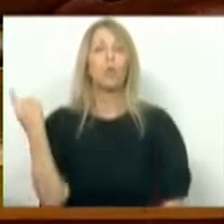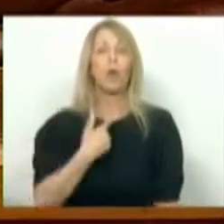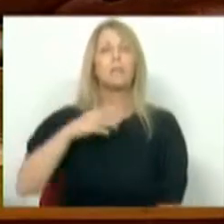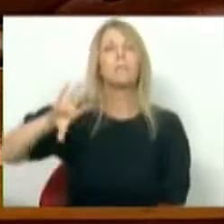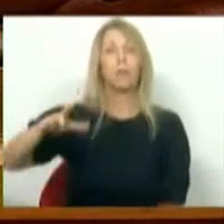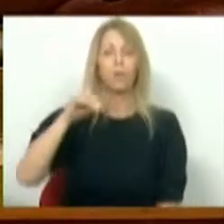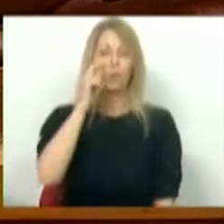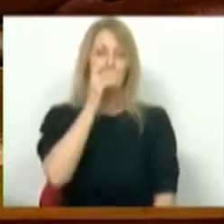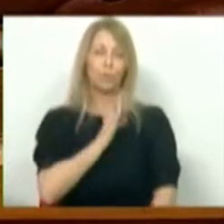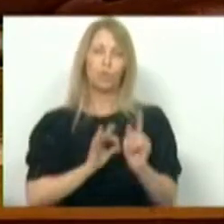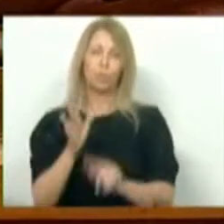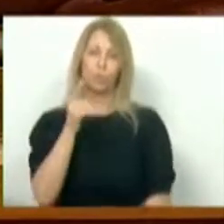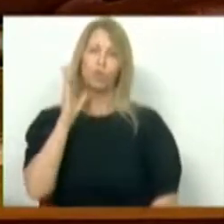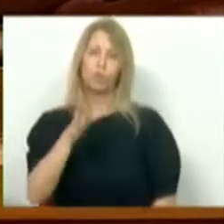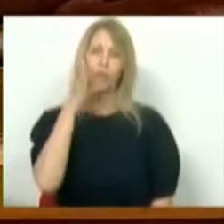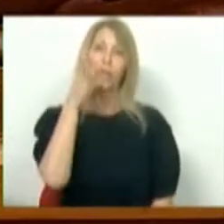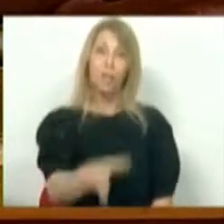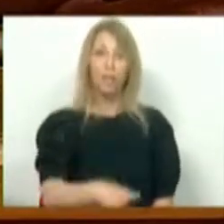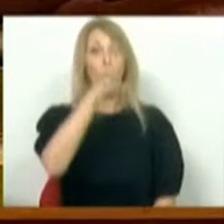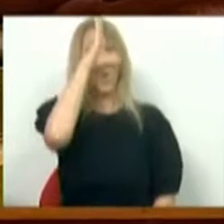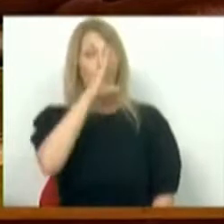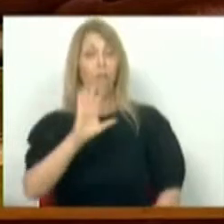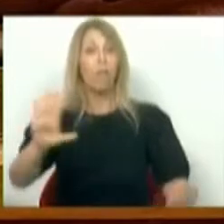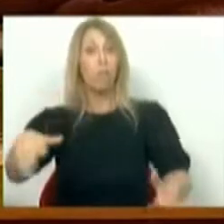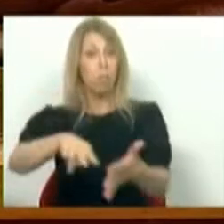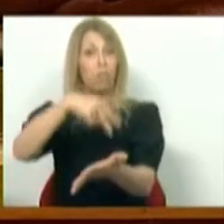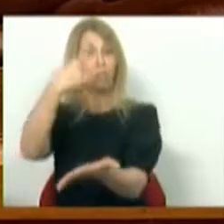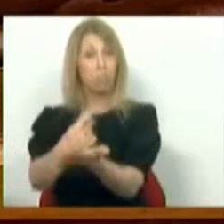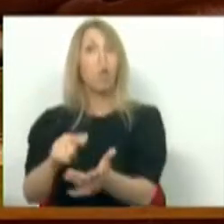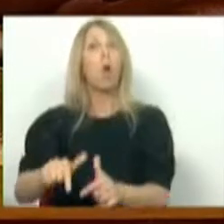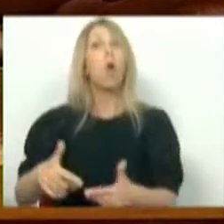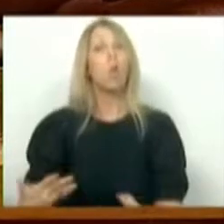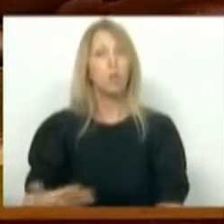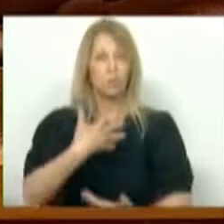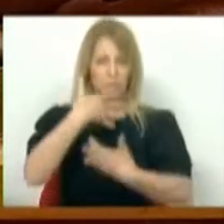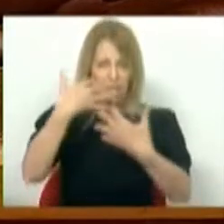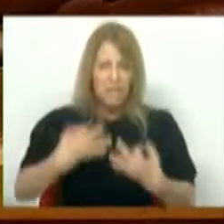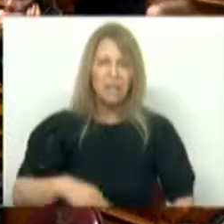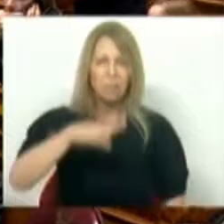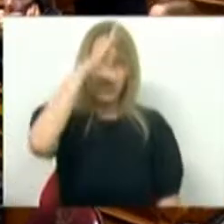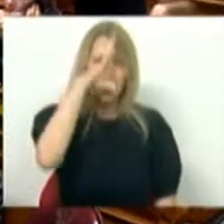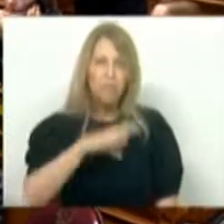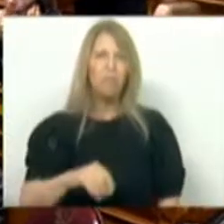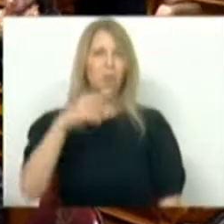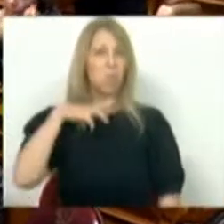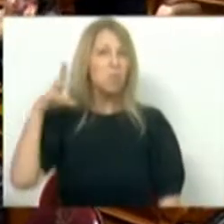há um Governo que pode cair hoje, não será seguramente o Governo de Portugal.